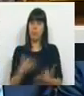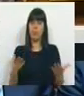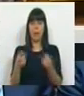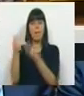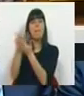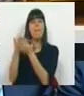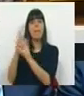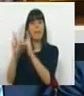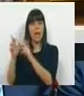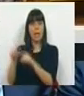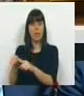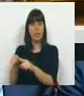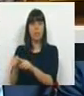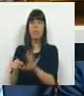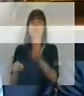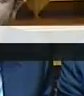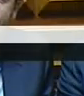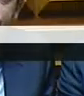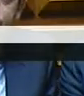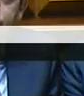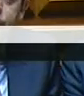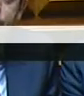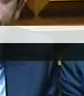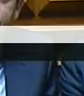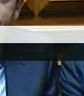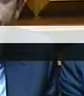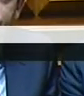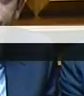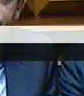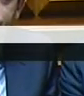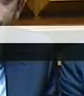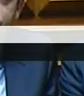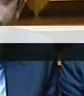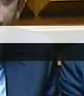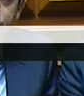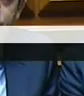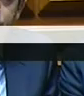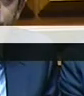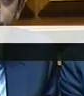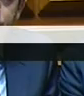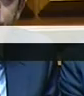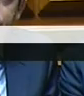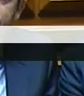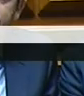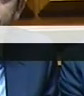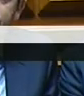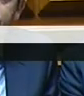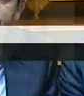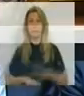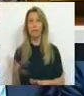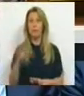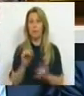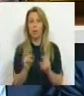nos mercados. Mas está a fazer mais do que isso. O Sr. Primeiro-Ministro viu o seu Ministro